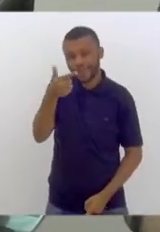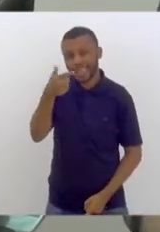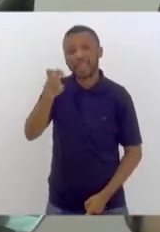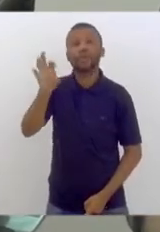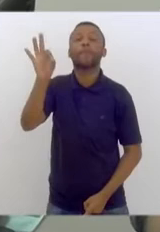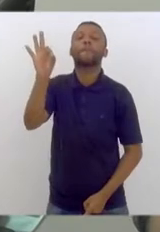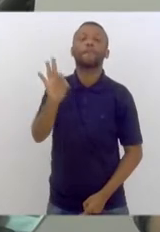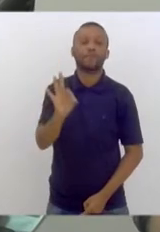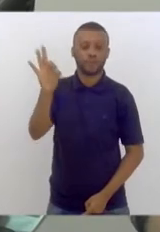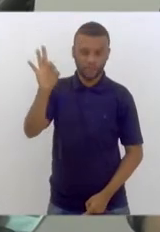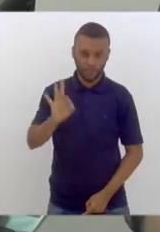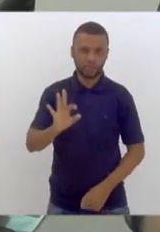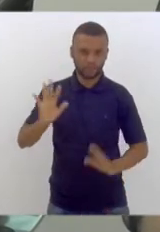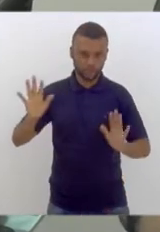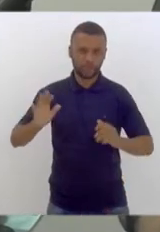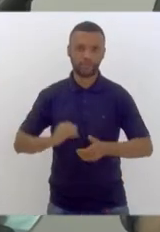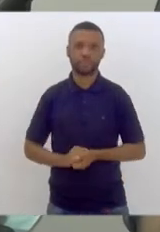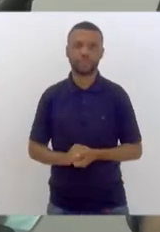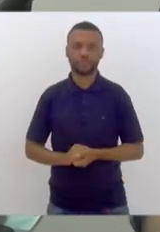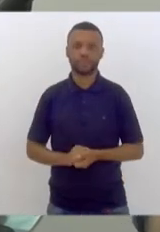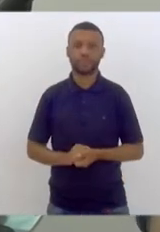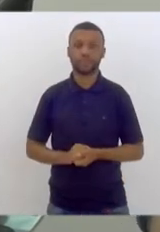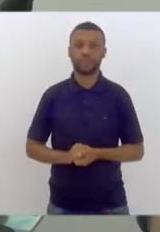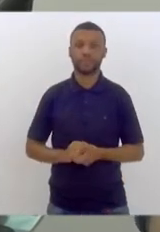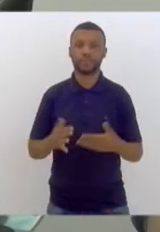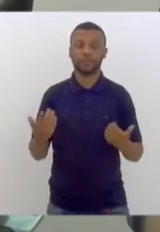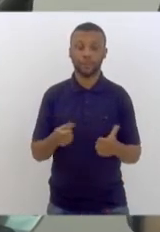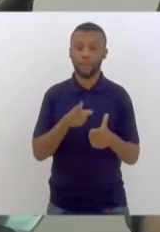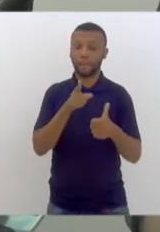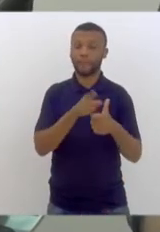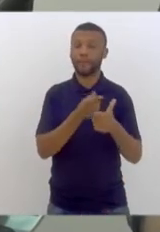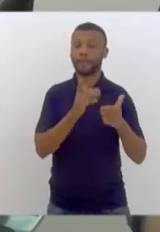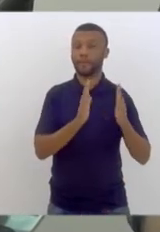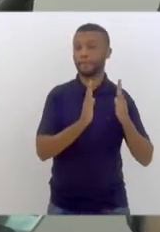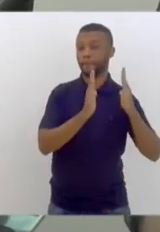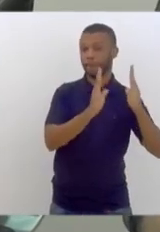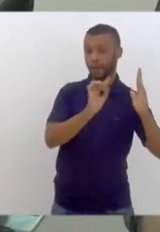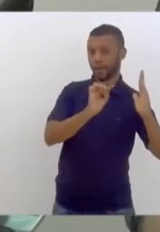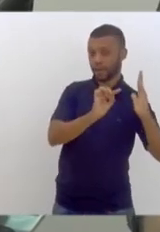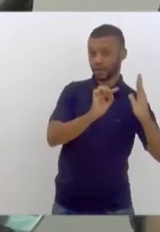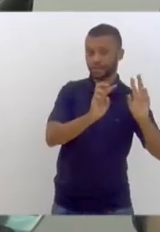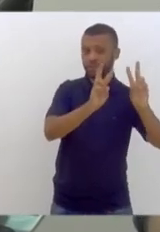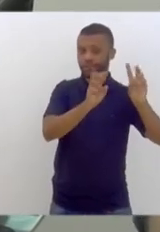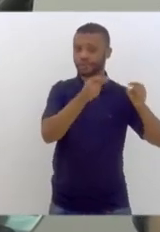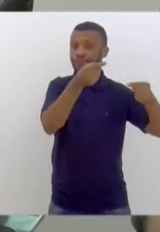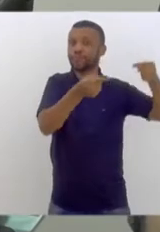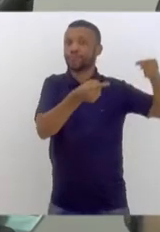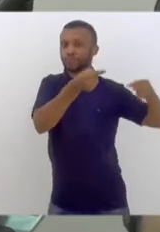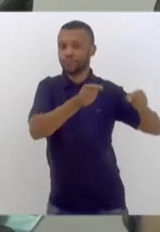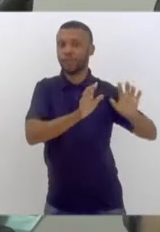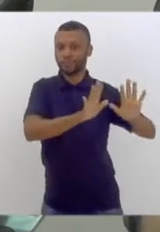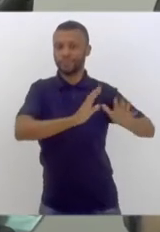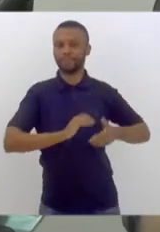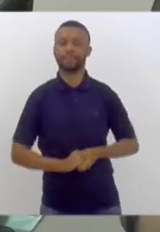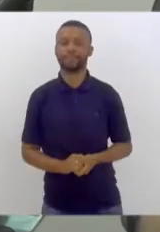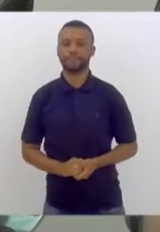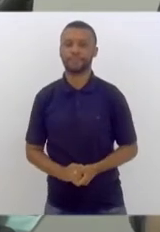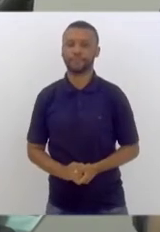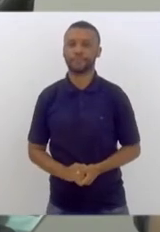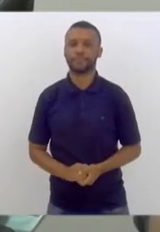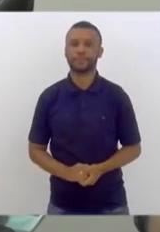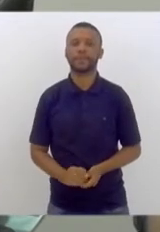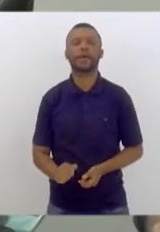75% e 25%. Então, essa é a primeira parte da questão. Ora, e